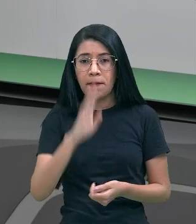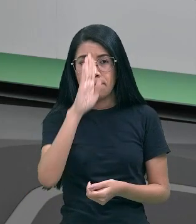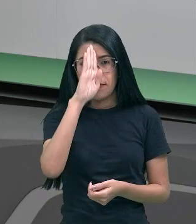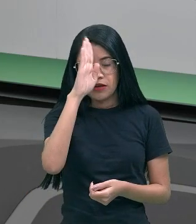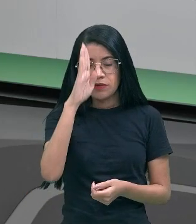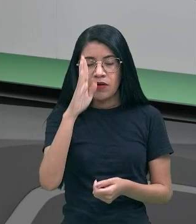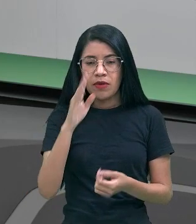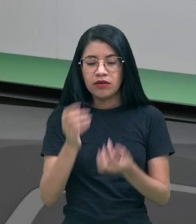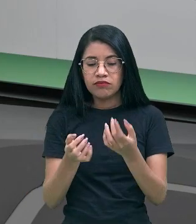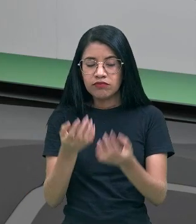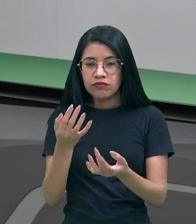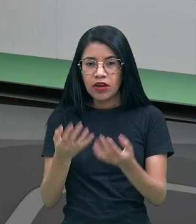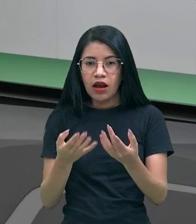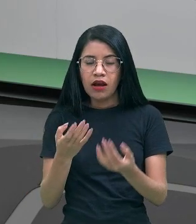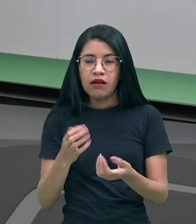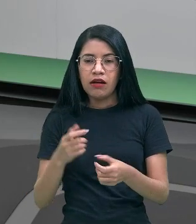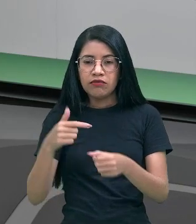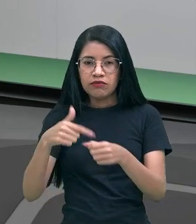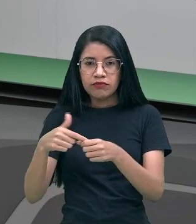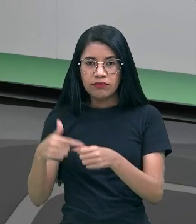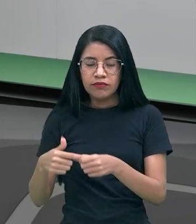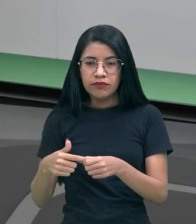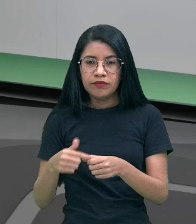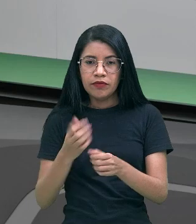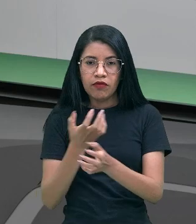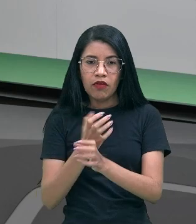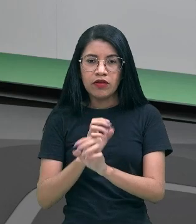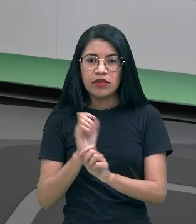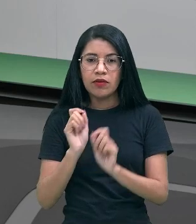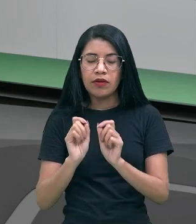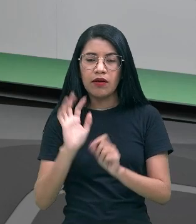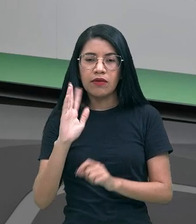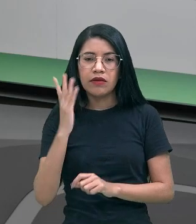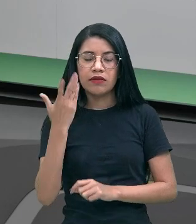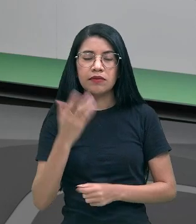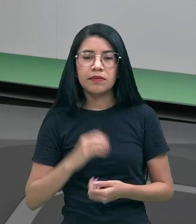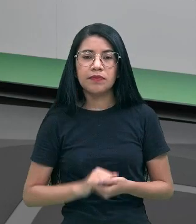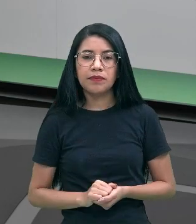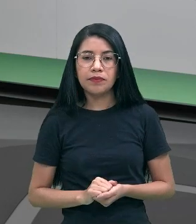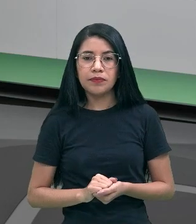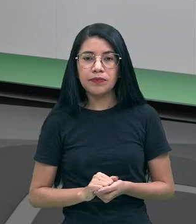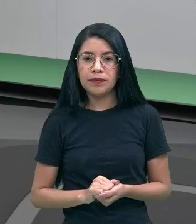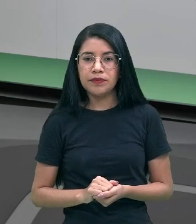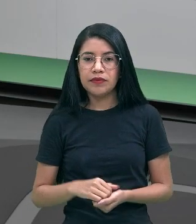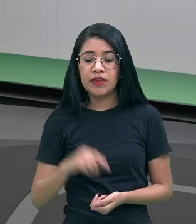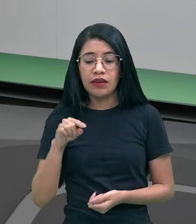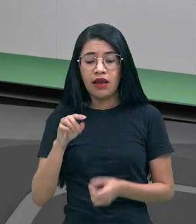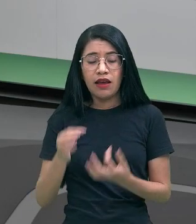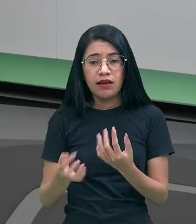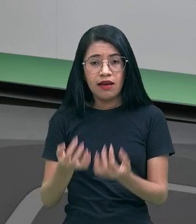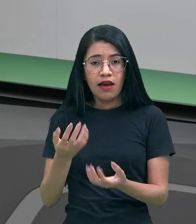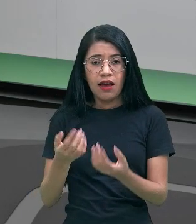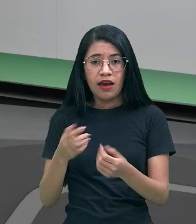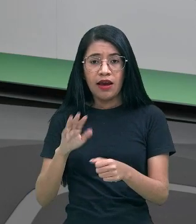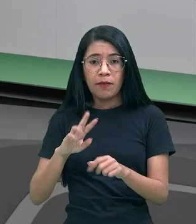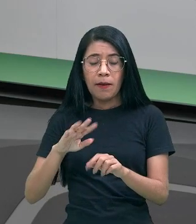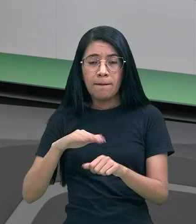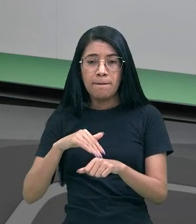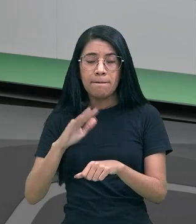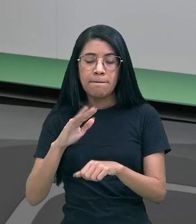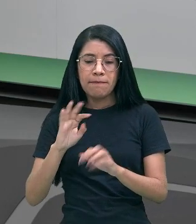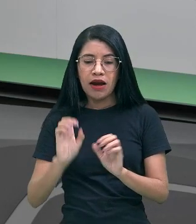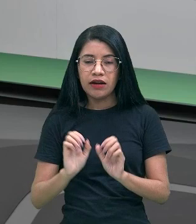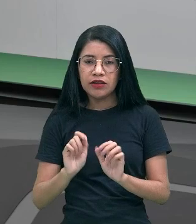de combustíveis fósseis. Aí sabe o que acontece? Essa queima aqui, ó, ela vai liberar mais